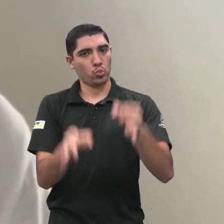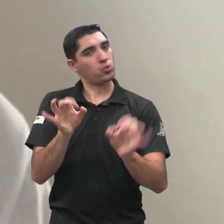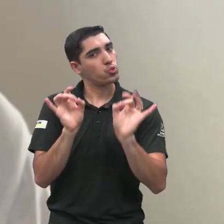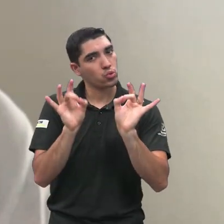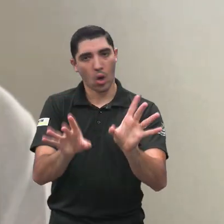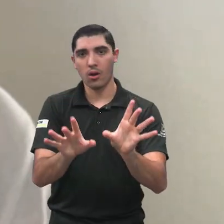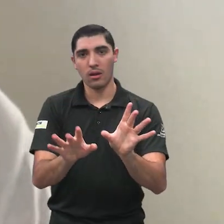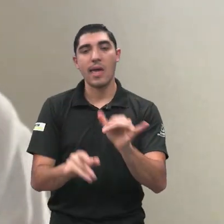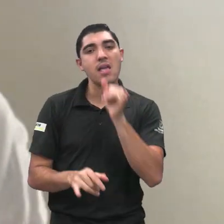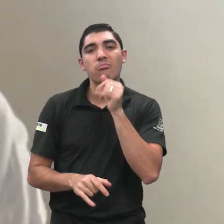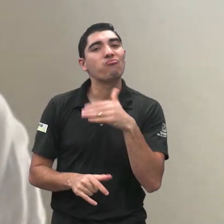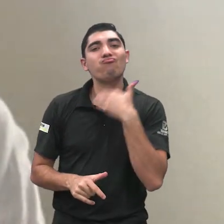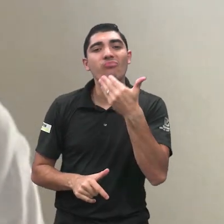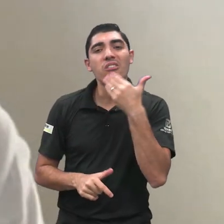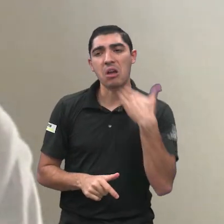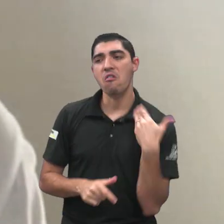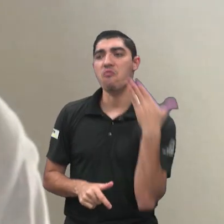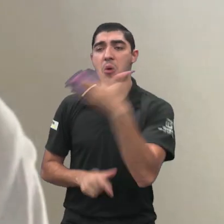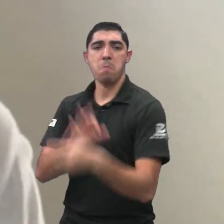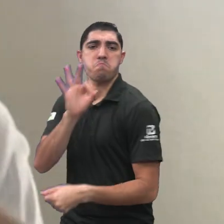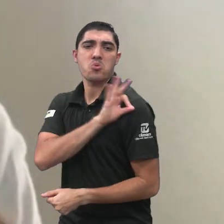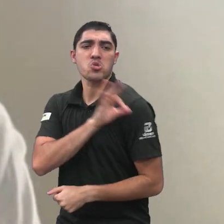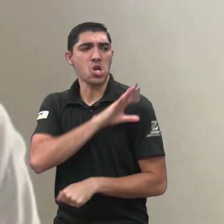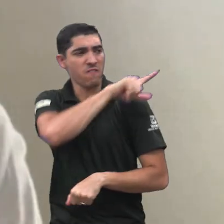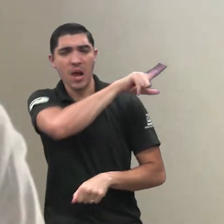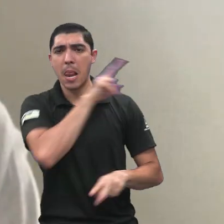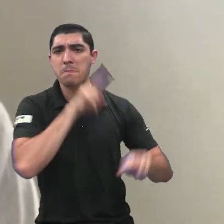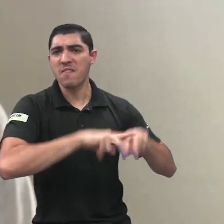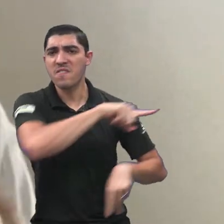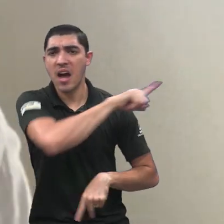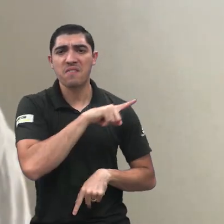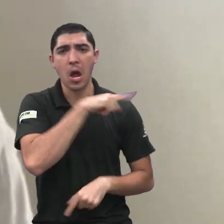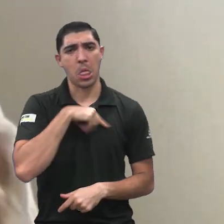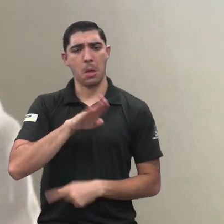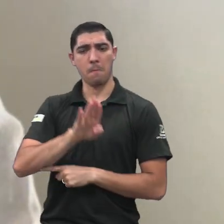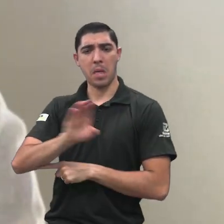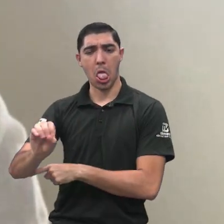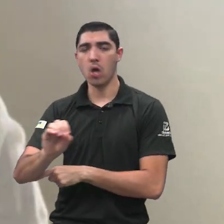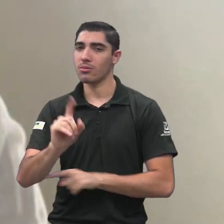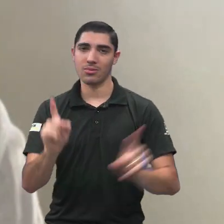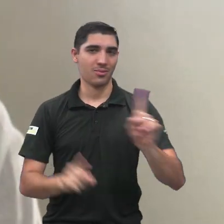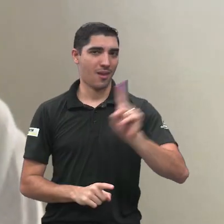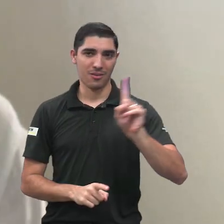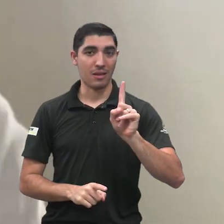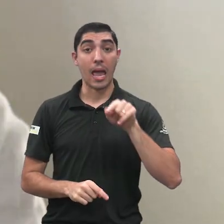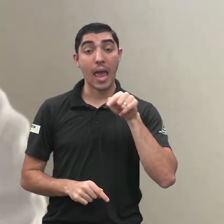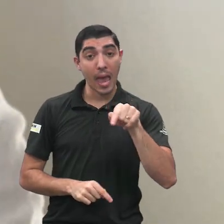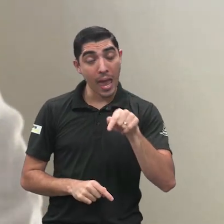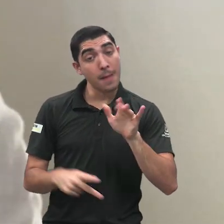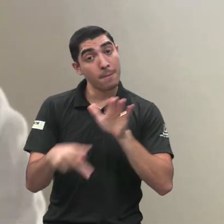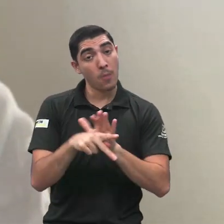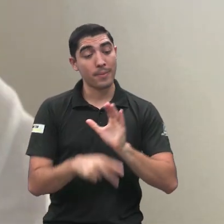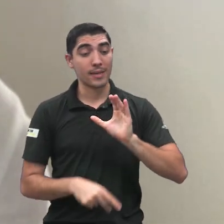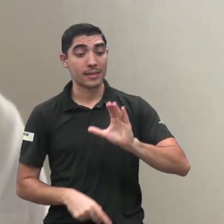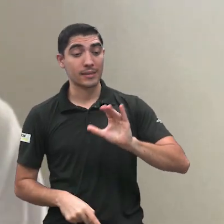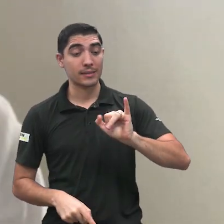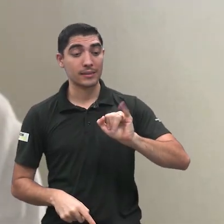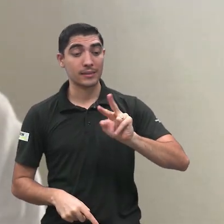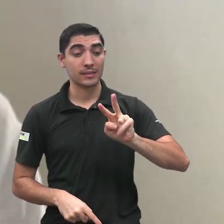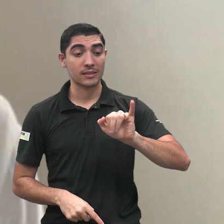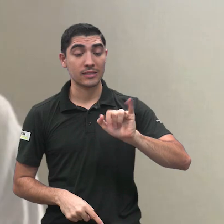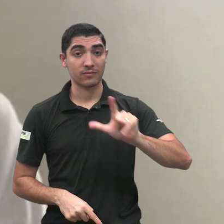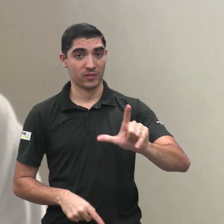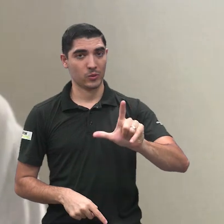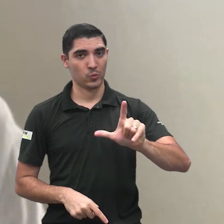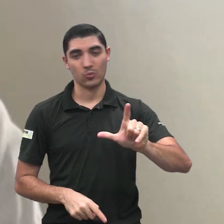não adianta ir na delegacia, pedir para prender ou fazer boletim de ocorrência. Ela é uma ação civil, é uma prisão civil, então não é